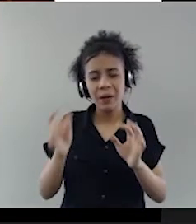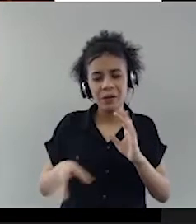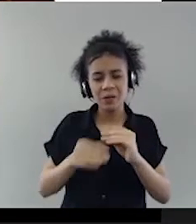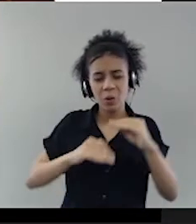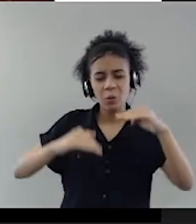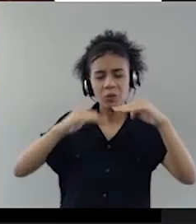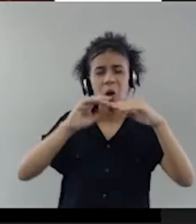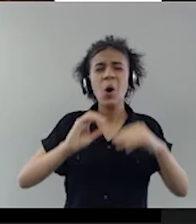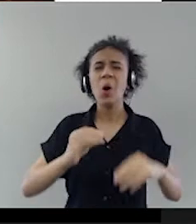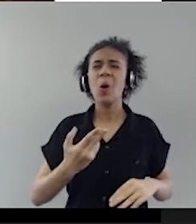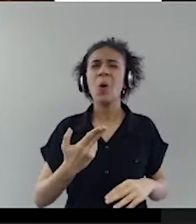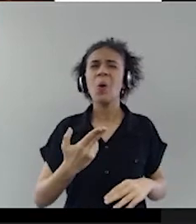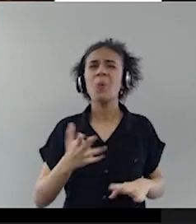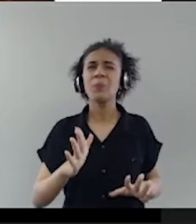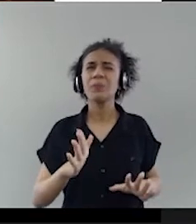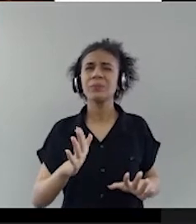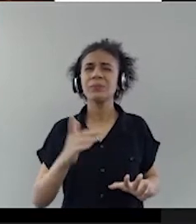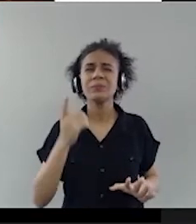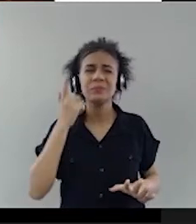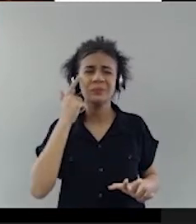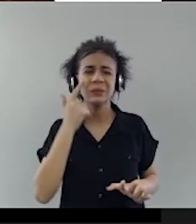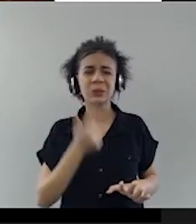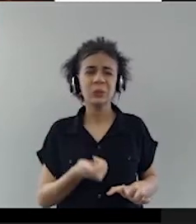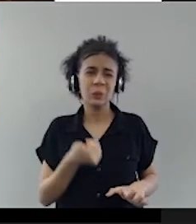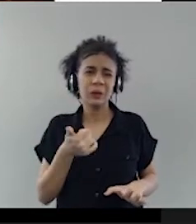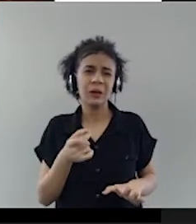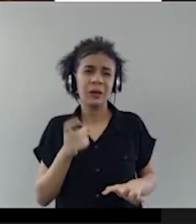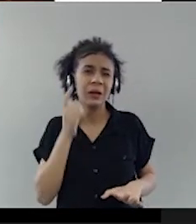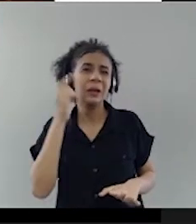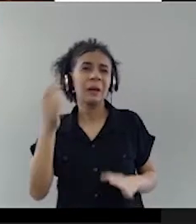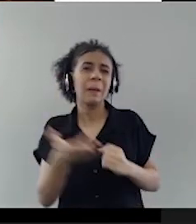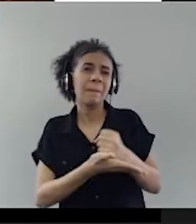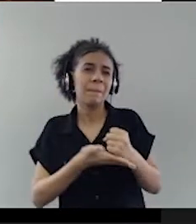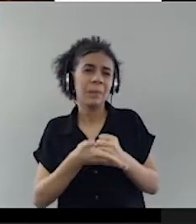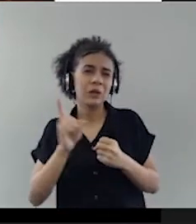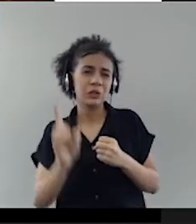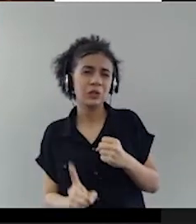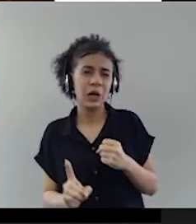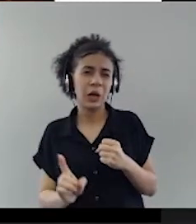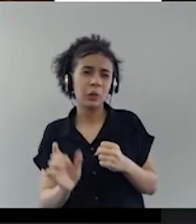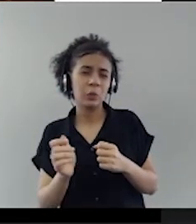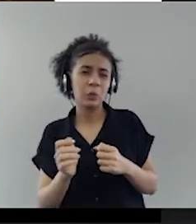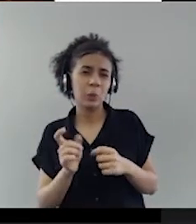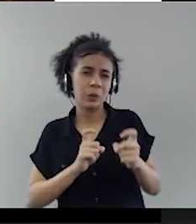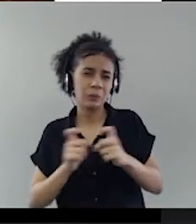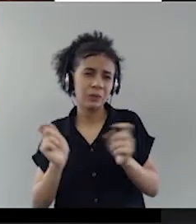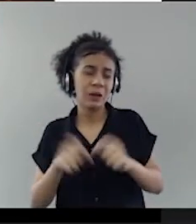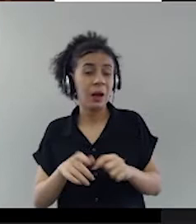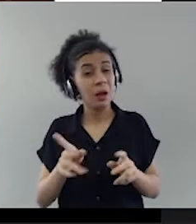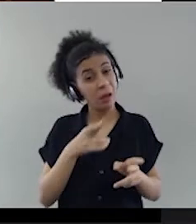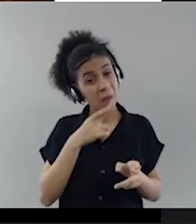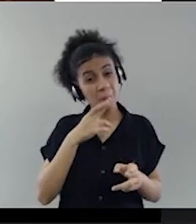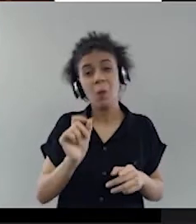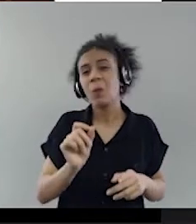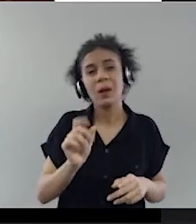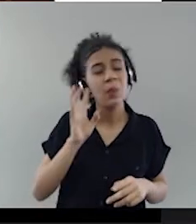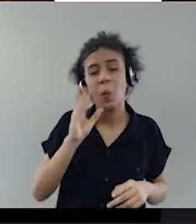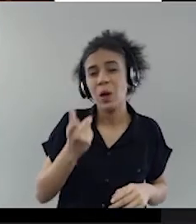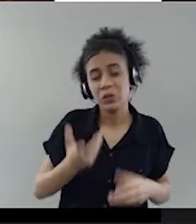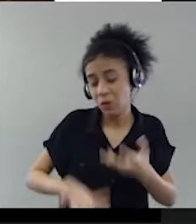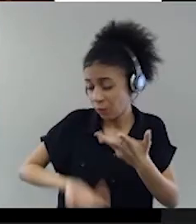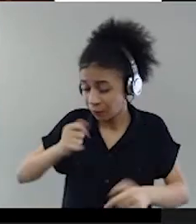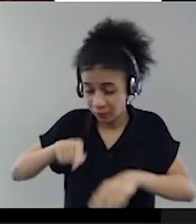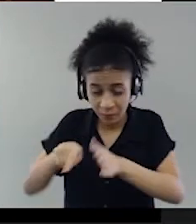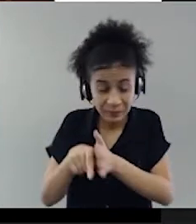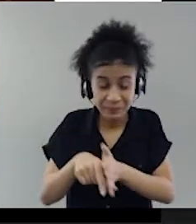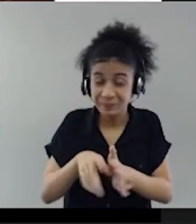ou o mainstream, a ideia básica do direito administrativo resolve o nosso problema? Evidentemente, a resposta é que não resolve, porque a gente